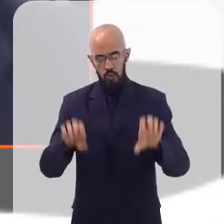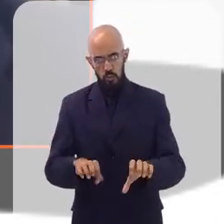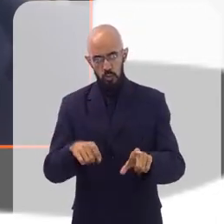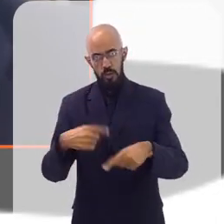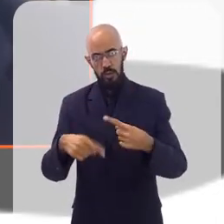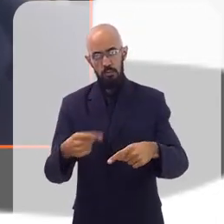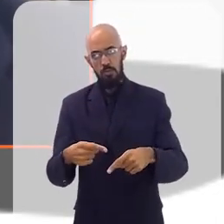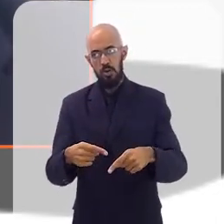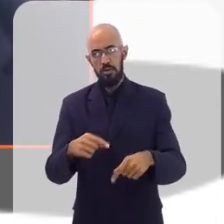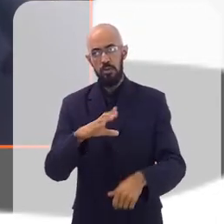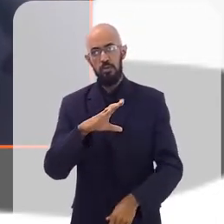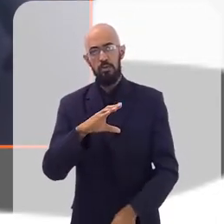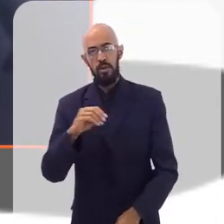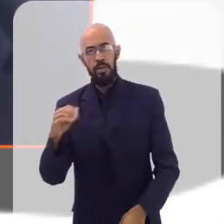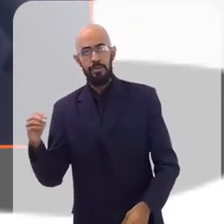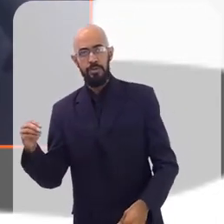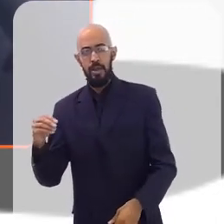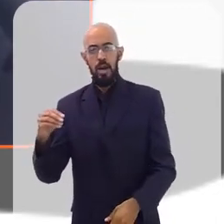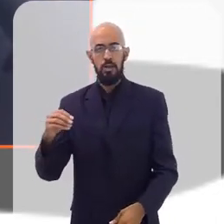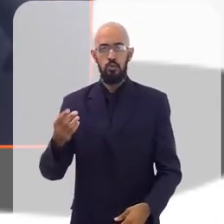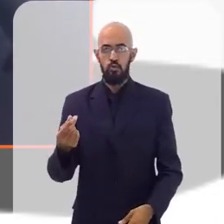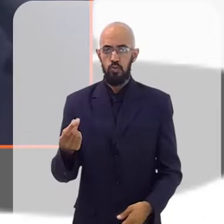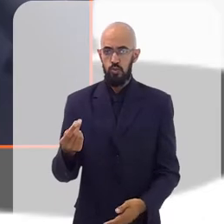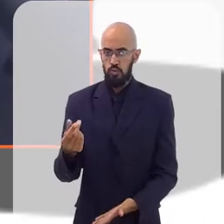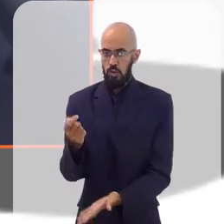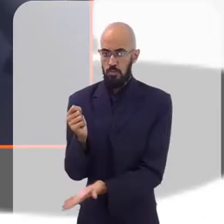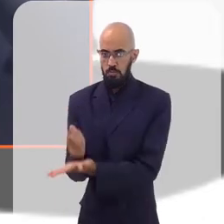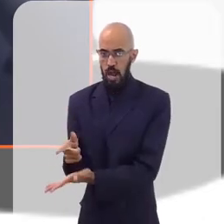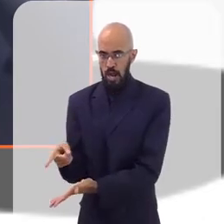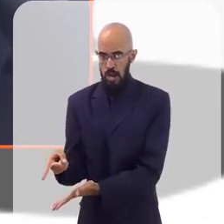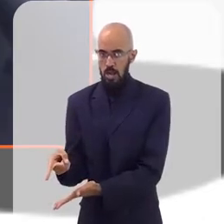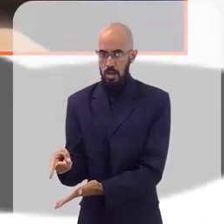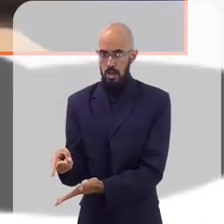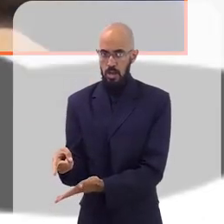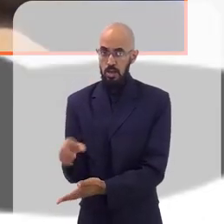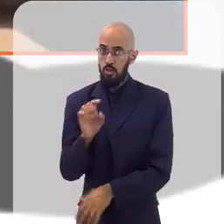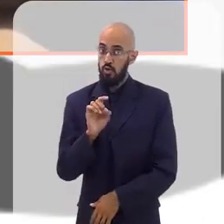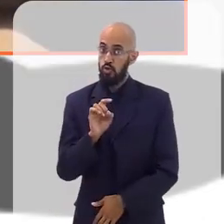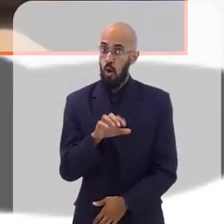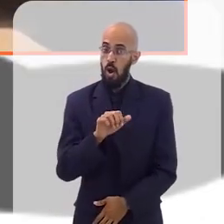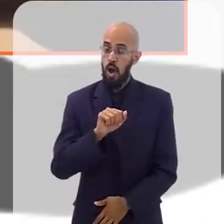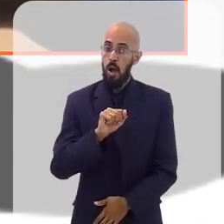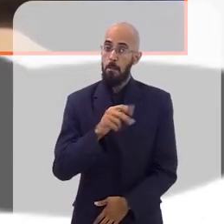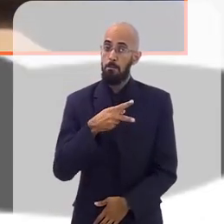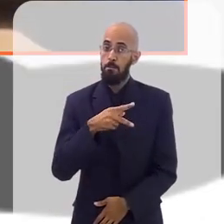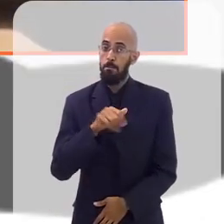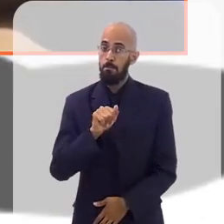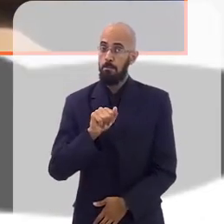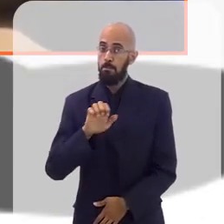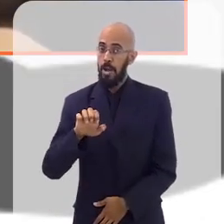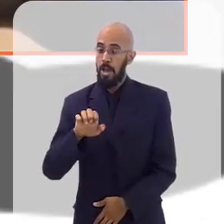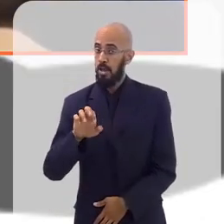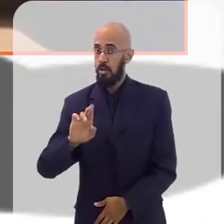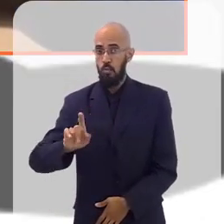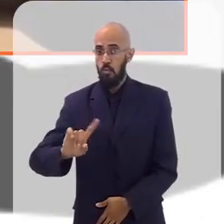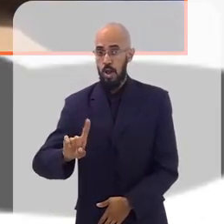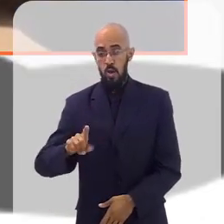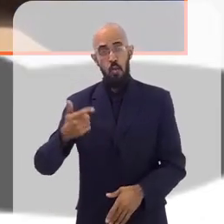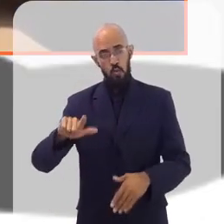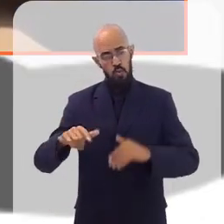todinha E muita das vezes o governo atrasa o seu pai e não só papai como também outras